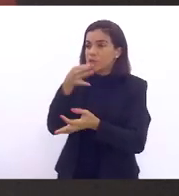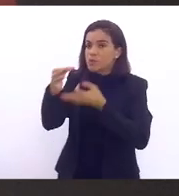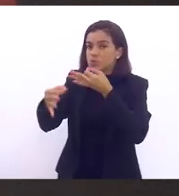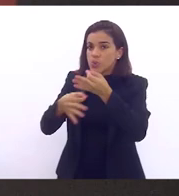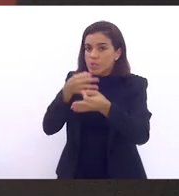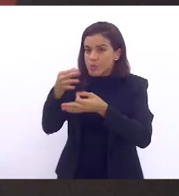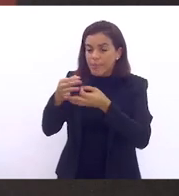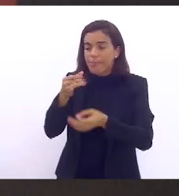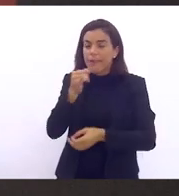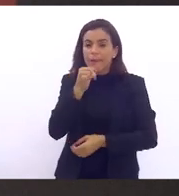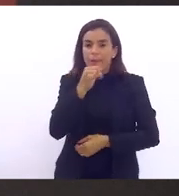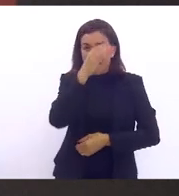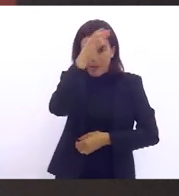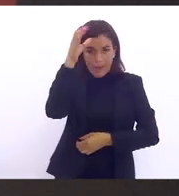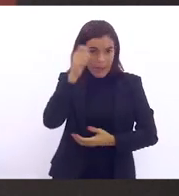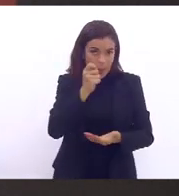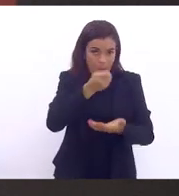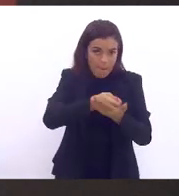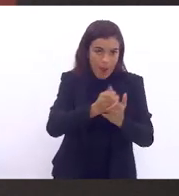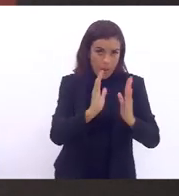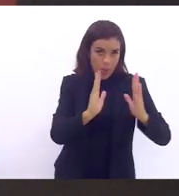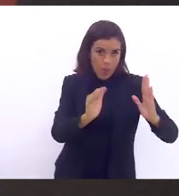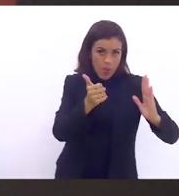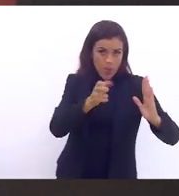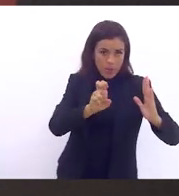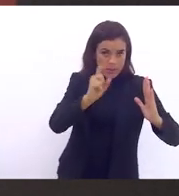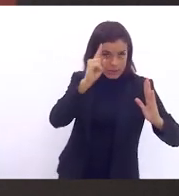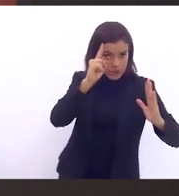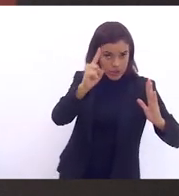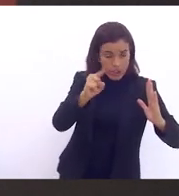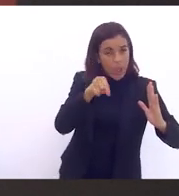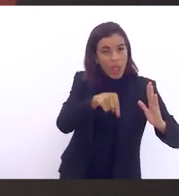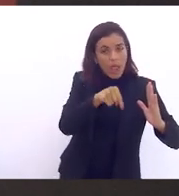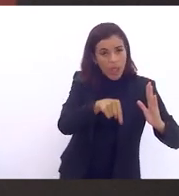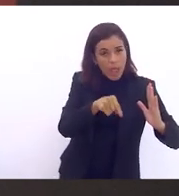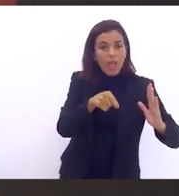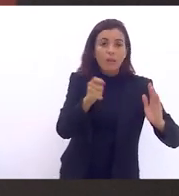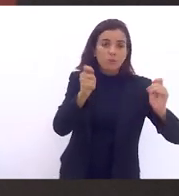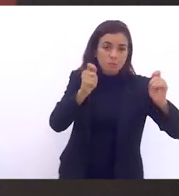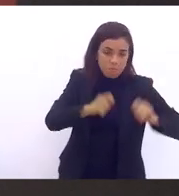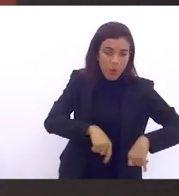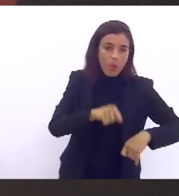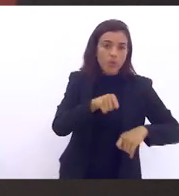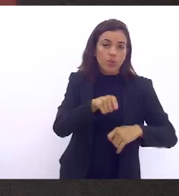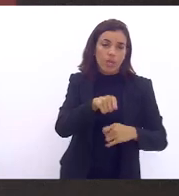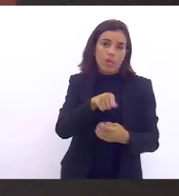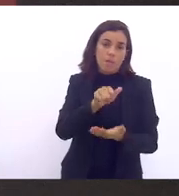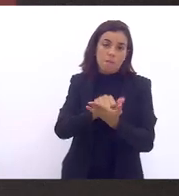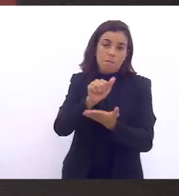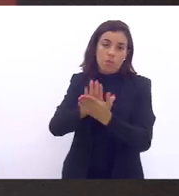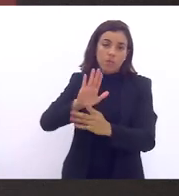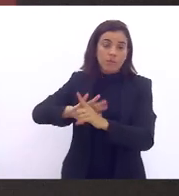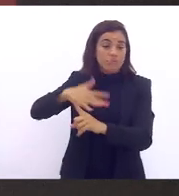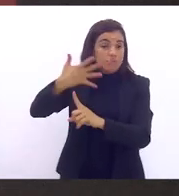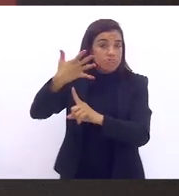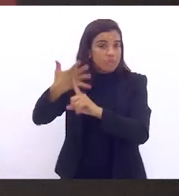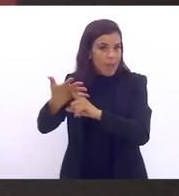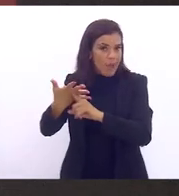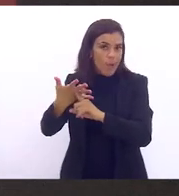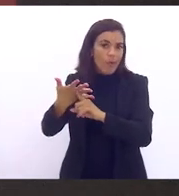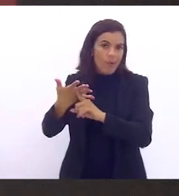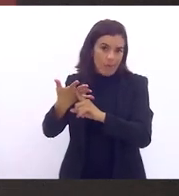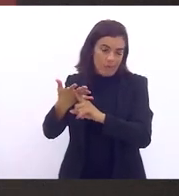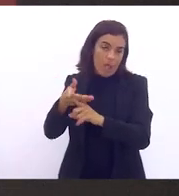infração Ou seja aquele cliente que não pagou dentro do período de 15 dias ele é passível de de autuação e isso vai ser é feito pelo